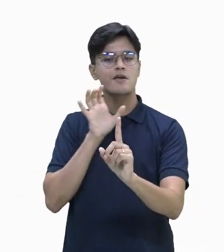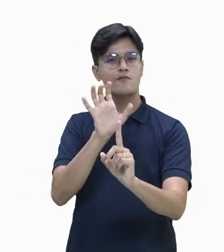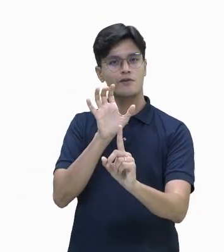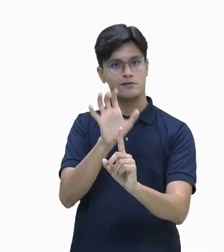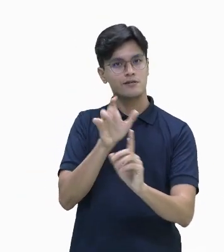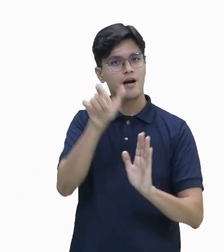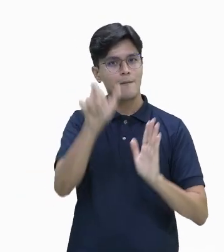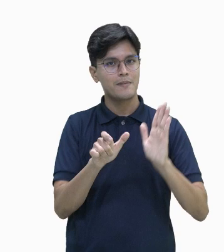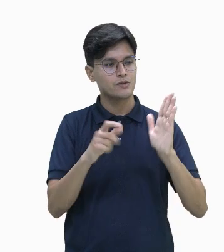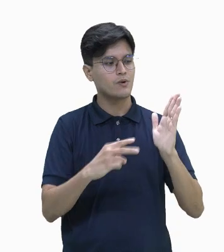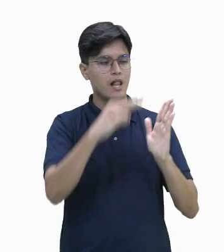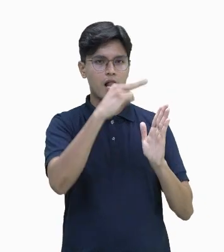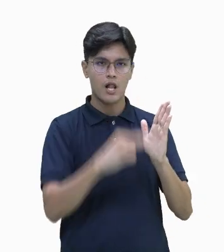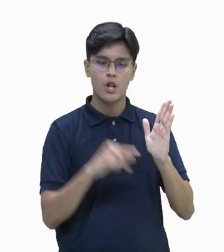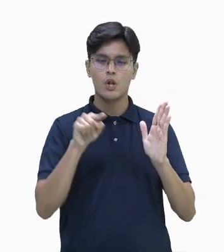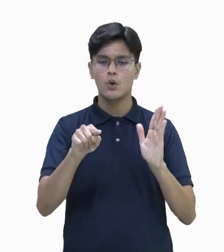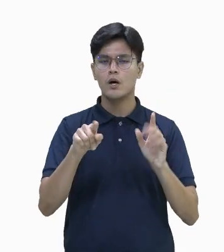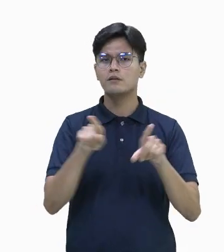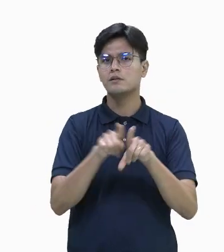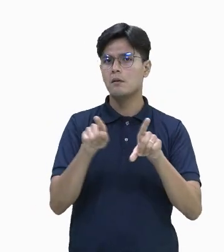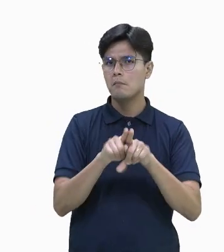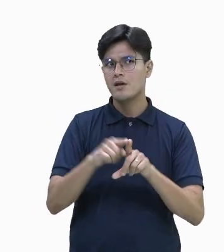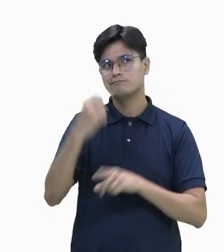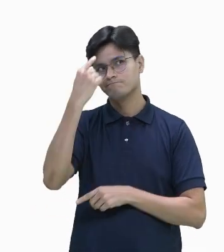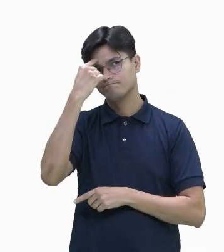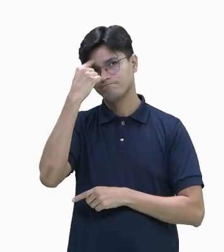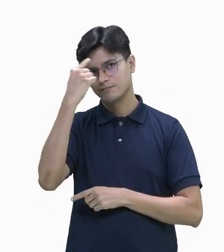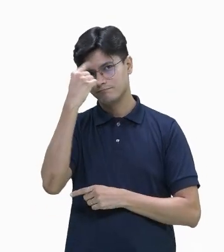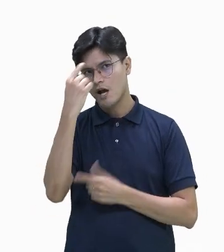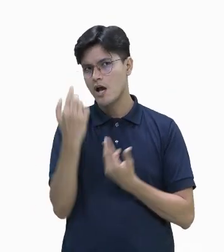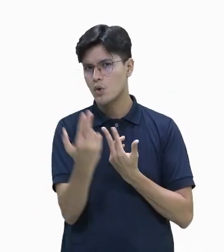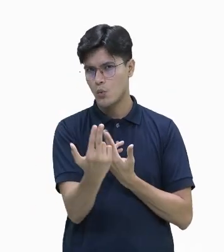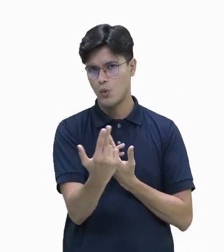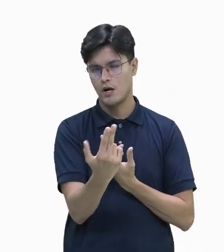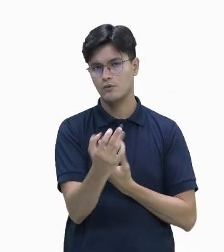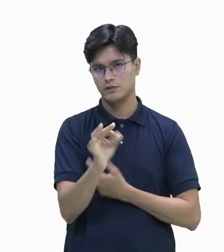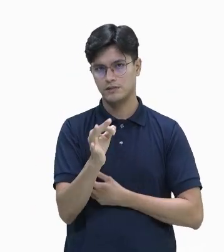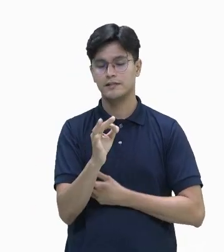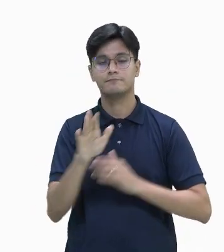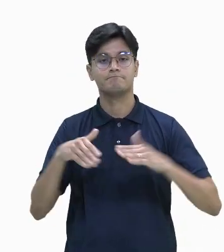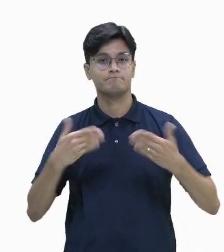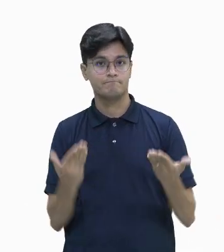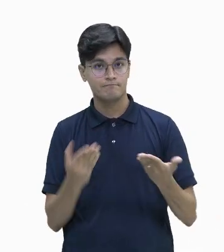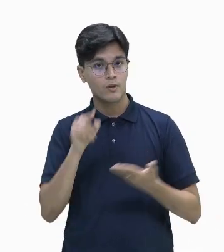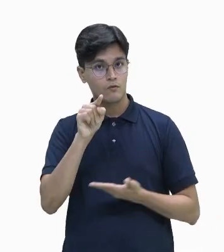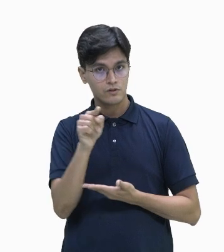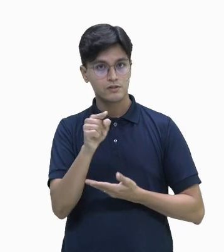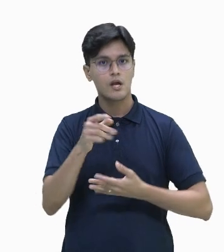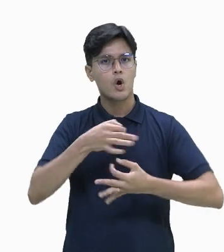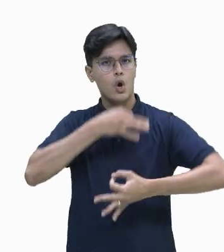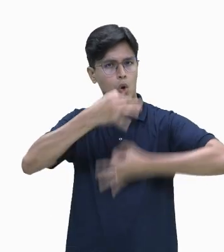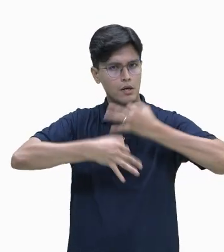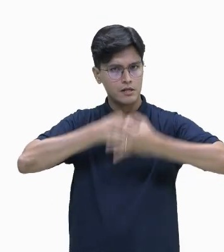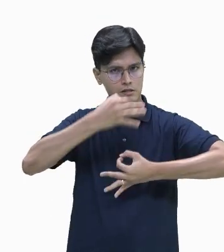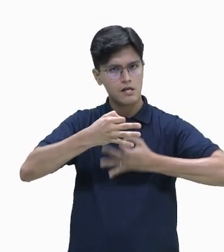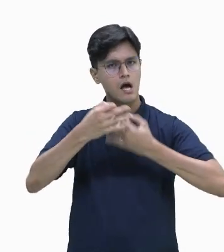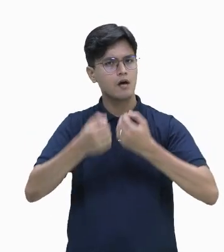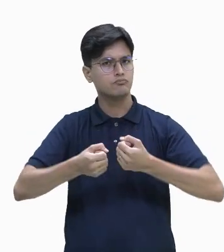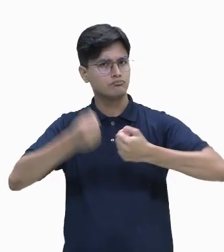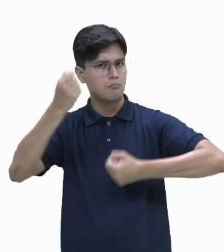leitor ouvinte a pensar de uma forma semelhante à sua. Então, você vai construir a sua argumentação